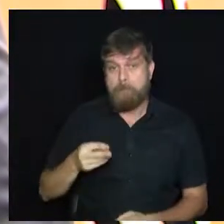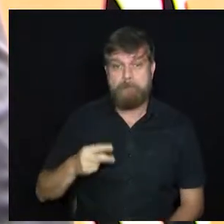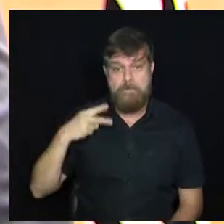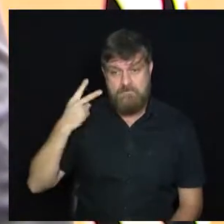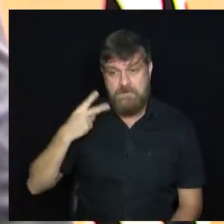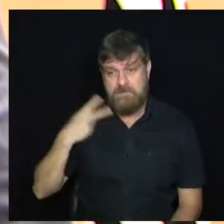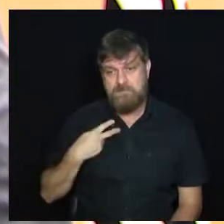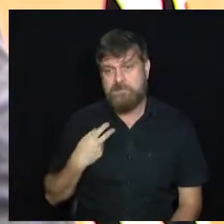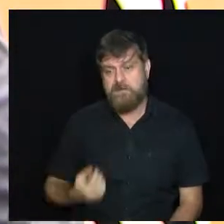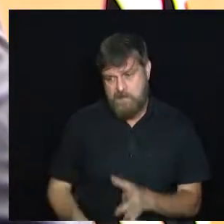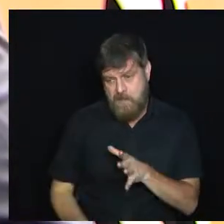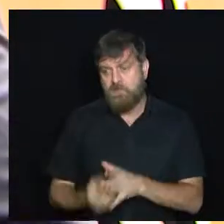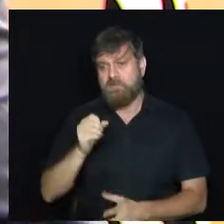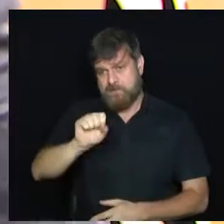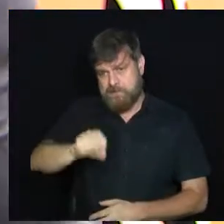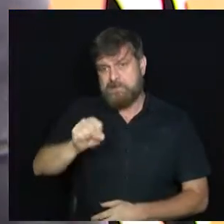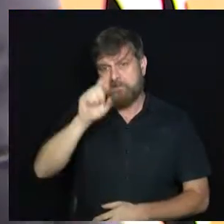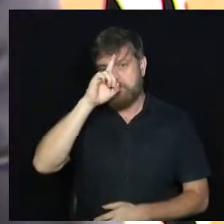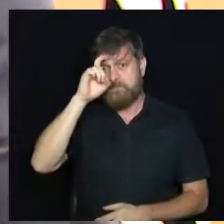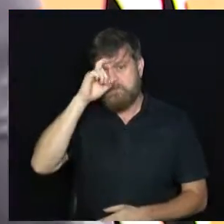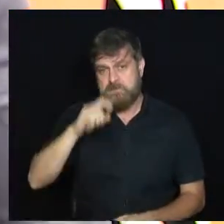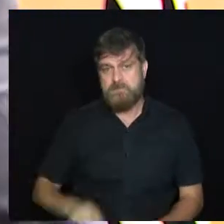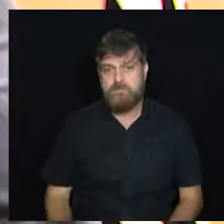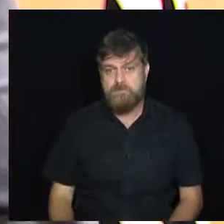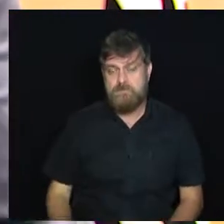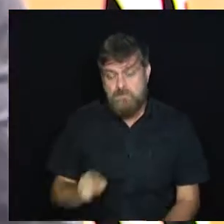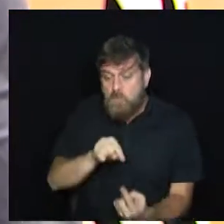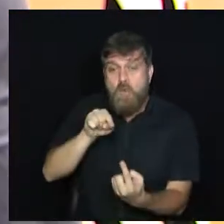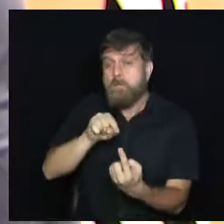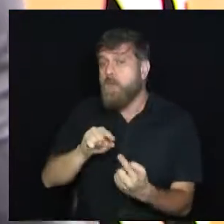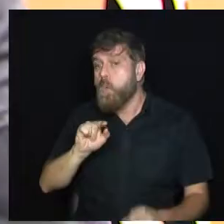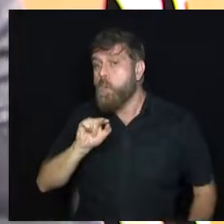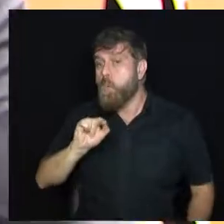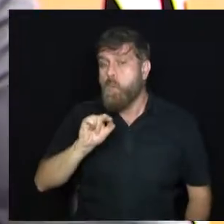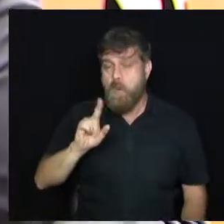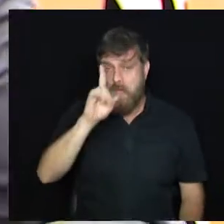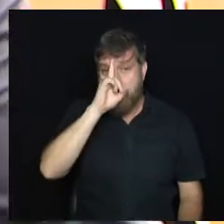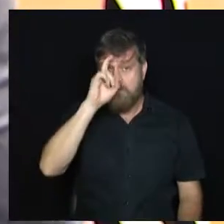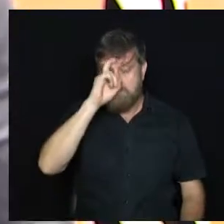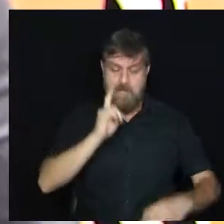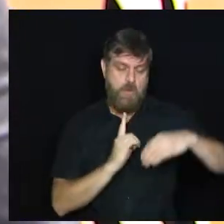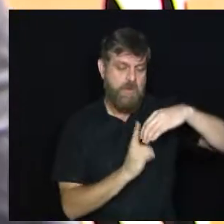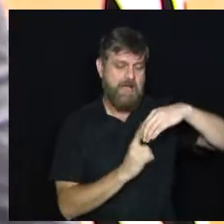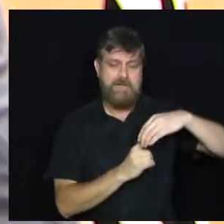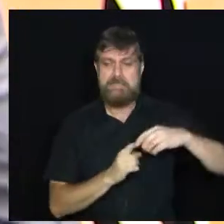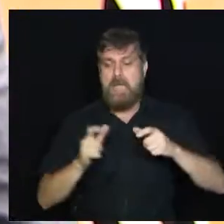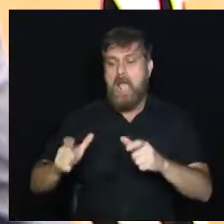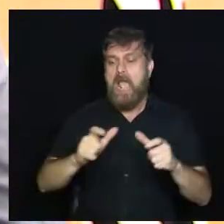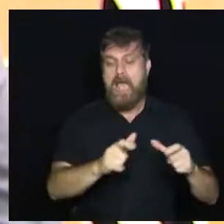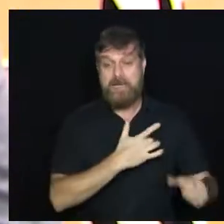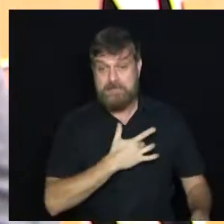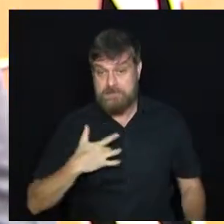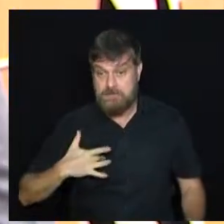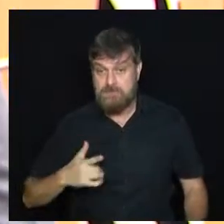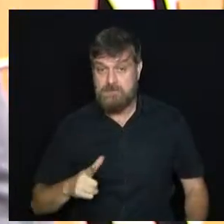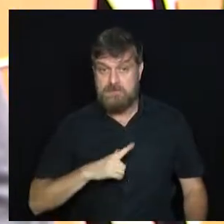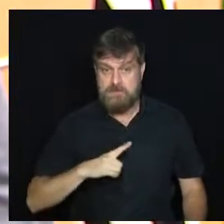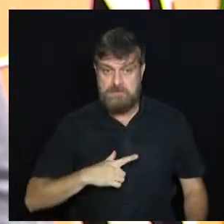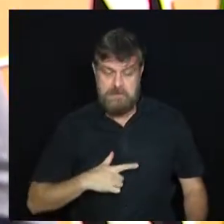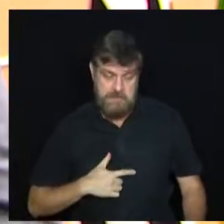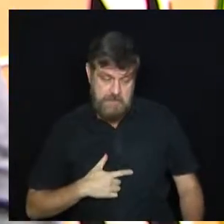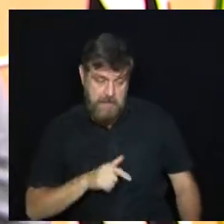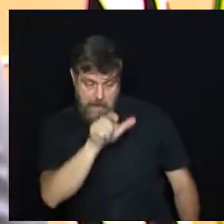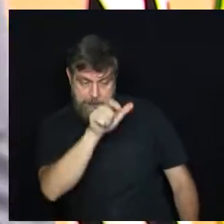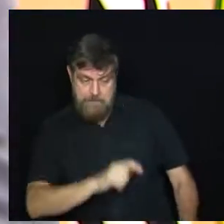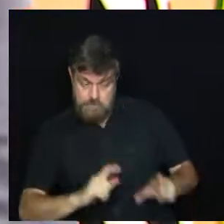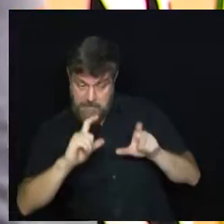são comuns nos hospitais. Qual que é a ideia? É que o hospital, ou a clínica, ou quem quer que seja, coloque a foto dessa